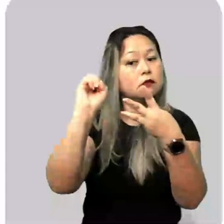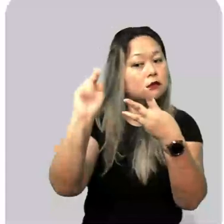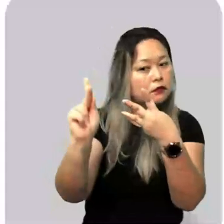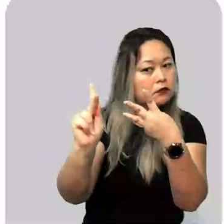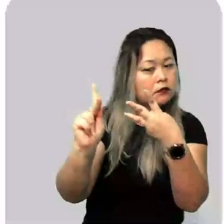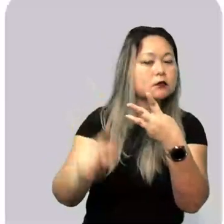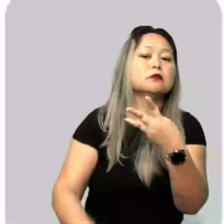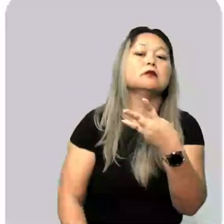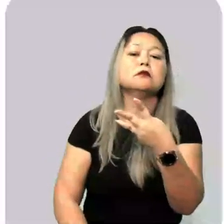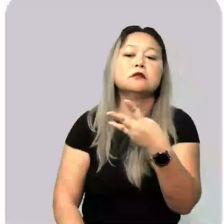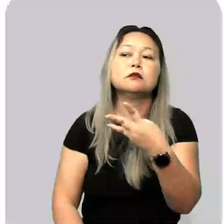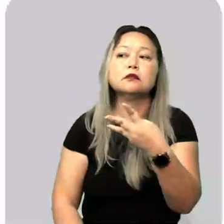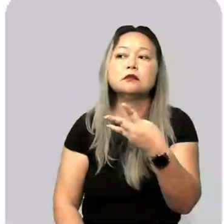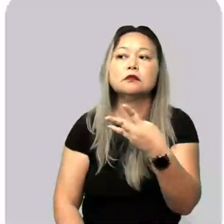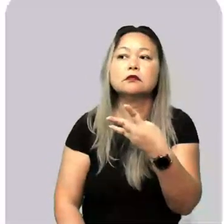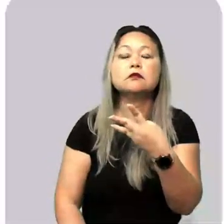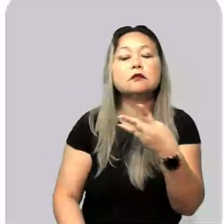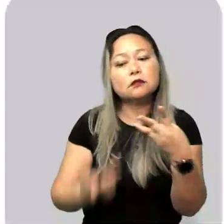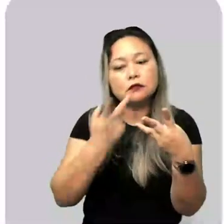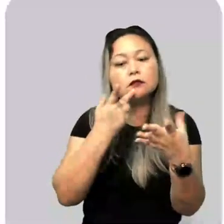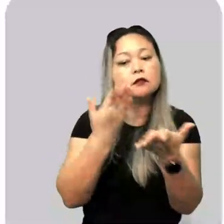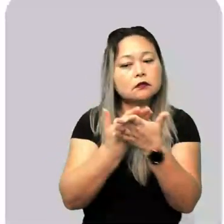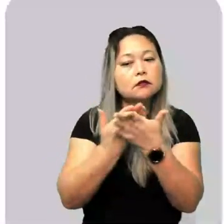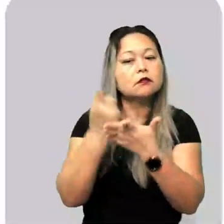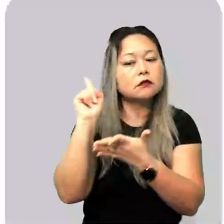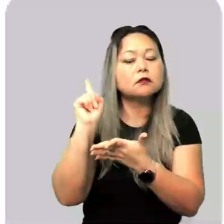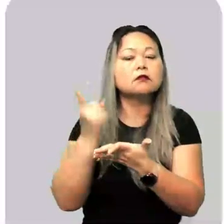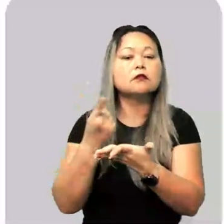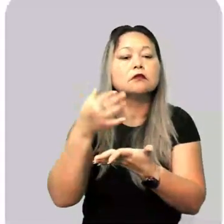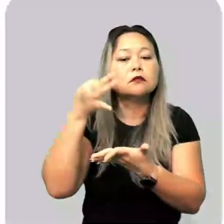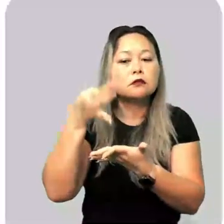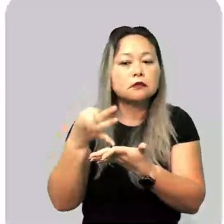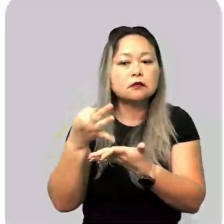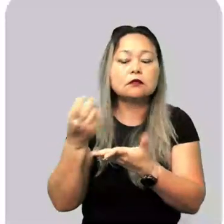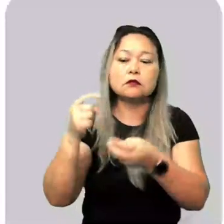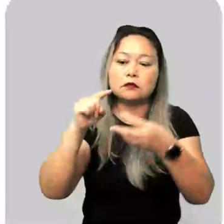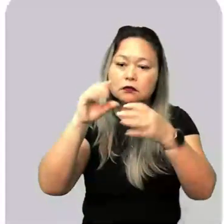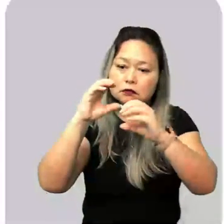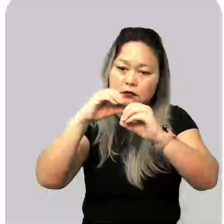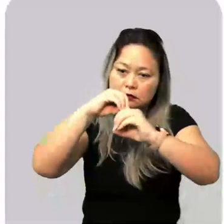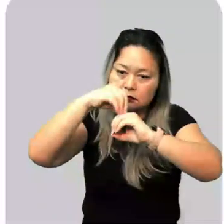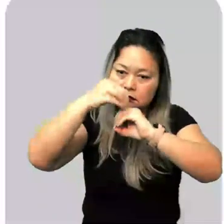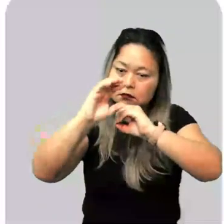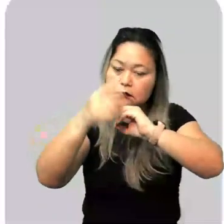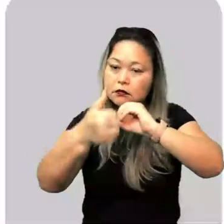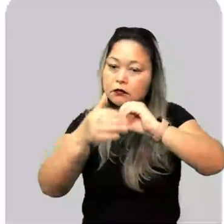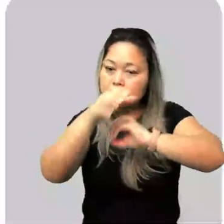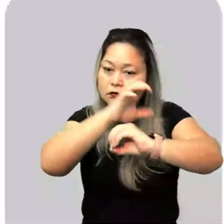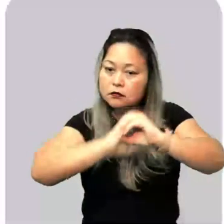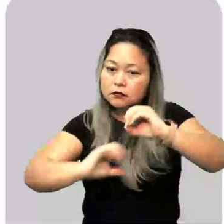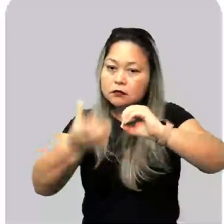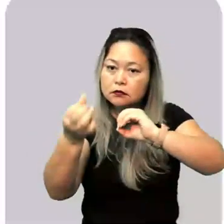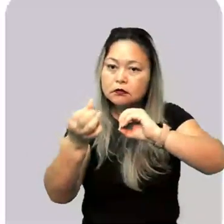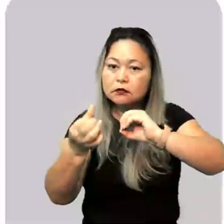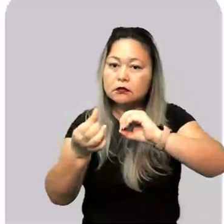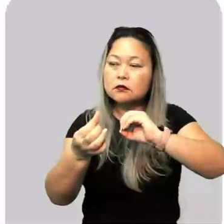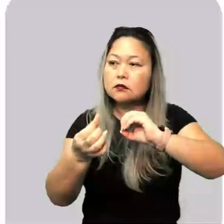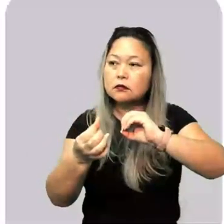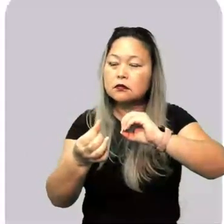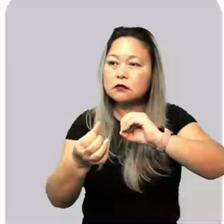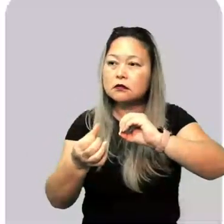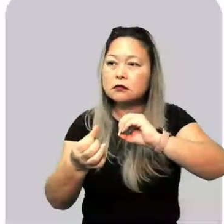prof. A senhora falou na aula de 3 grupos. Então, eles são os monossacarídeos. Tô tremendo mesmo,